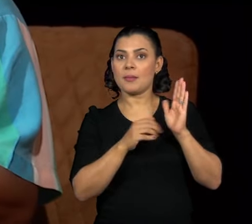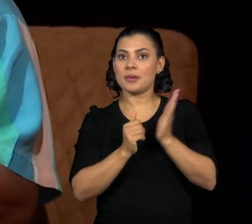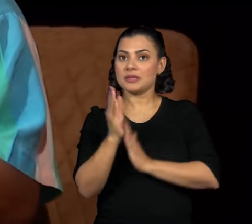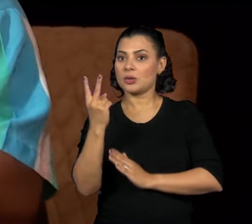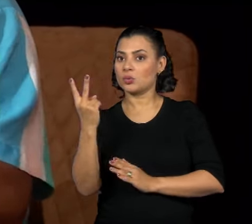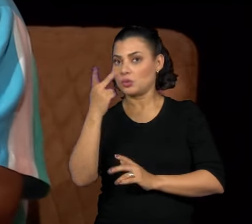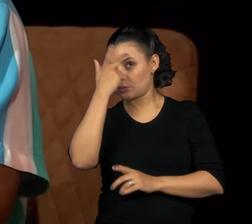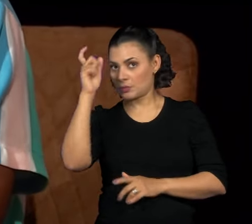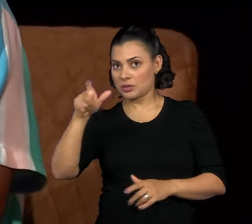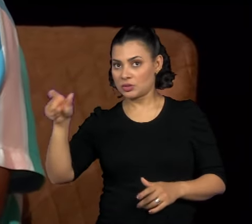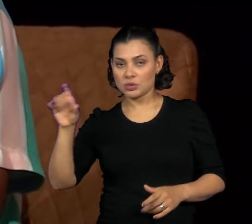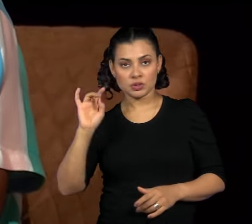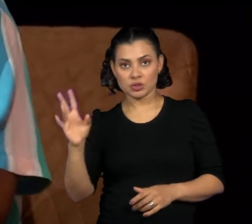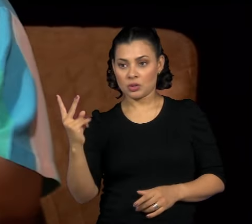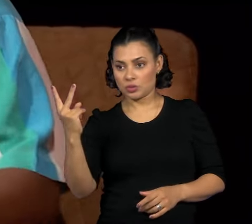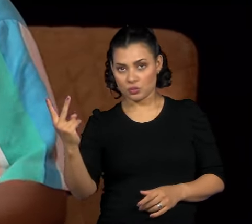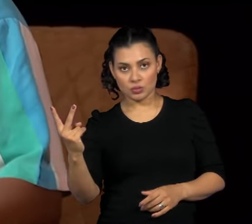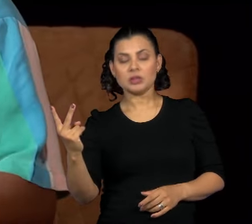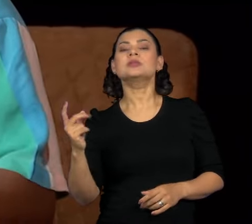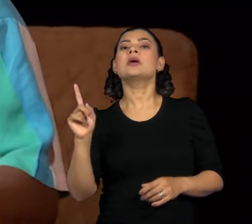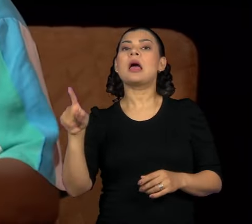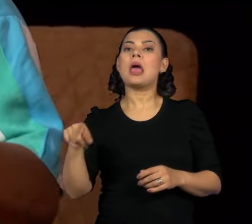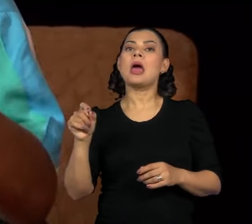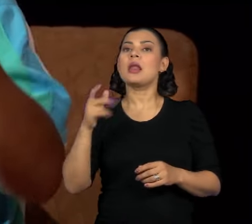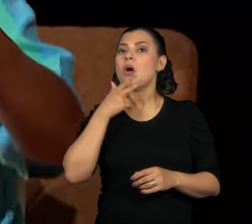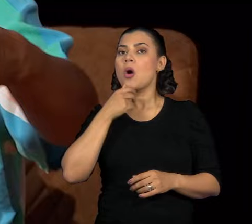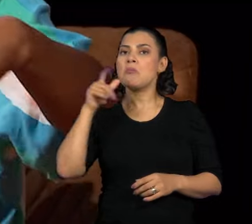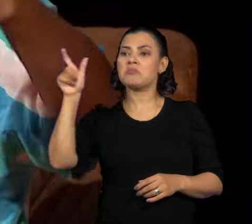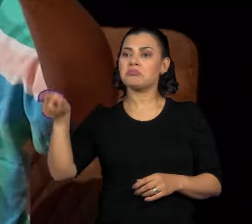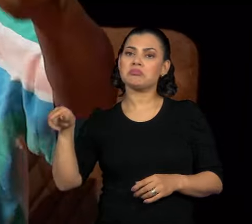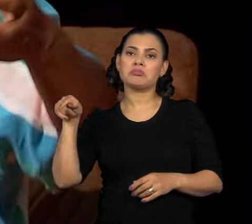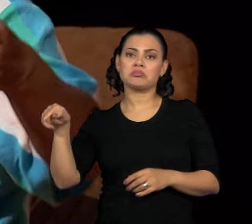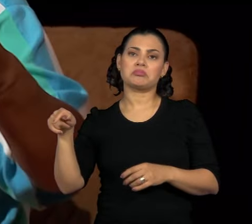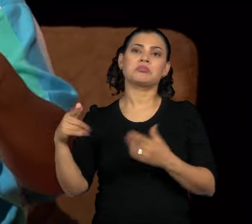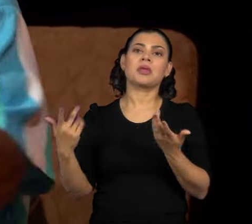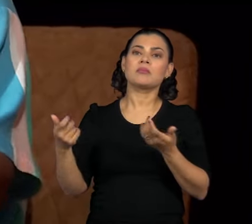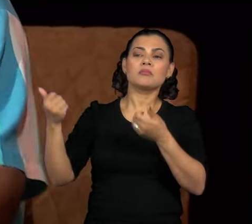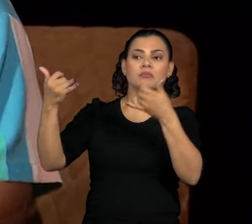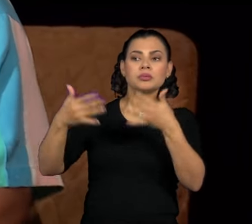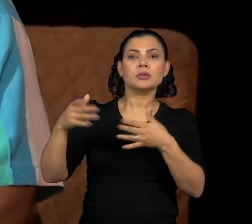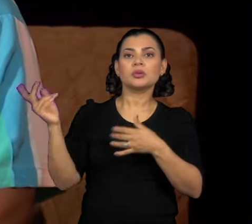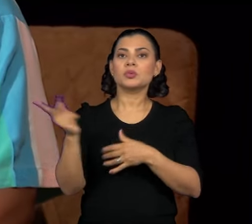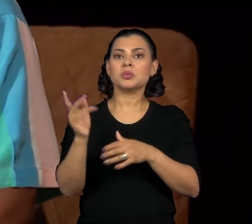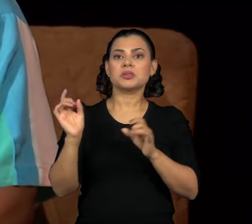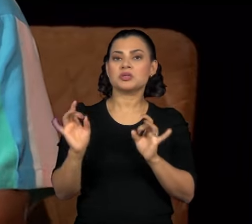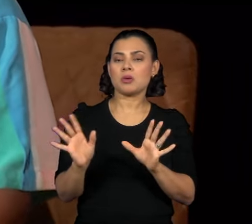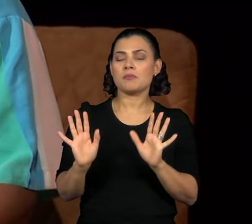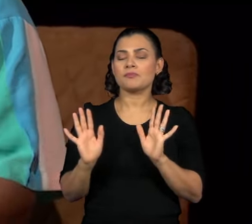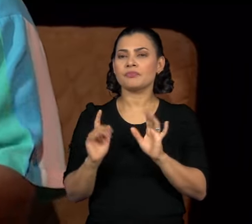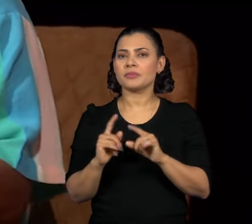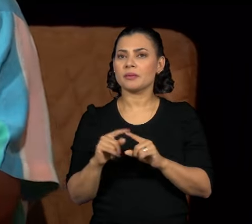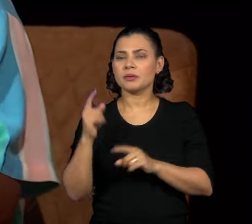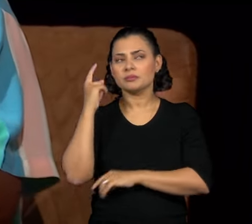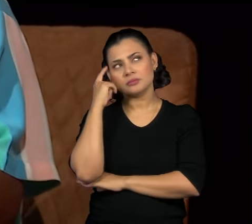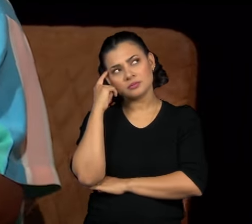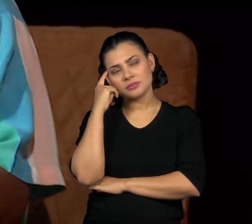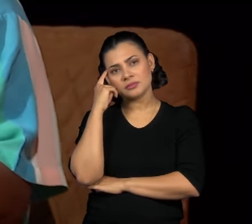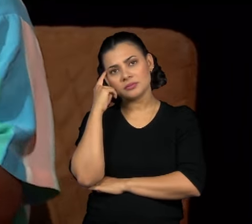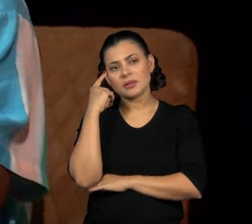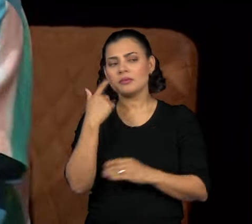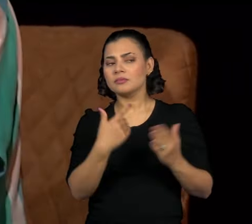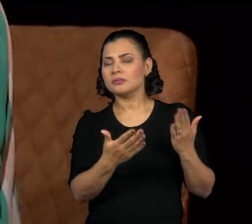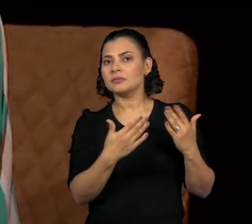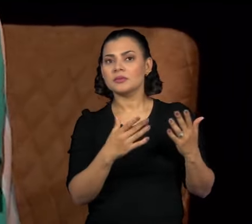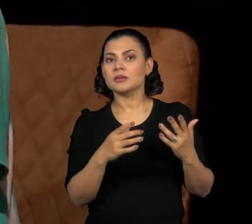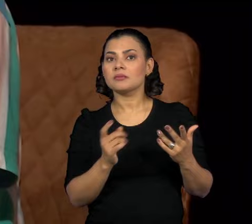duas pessoas. O fulano, que era não sei de quê, e papo, papo, papo. E nunca dizia assim com outra pessoa. Aí veio o boy com essa conversa.